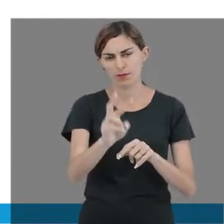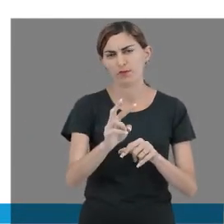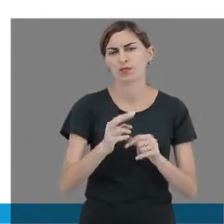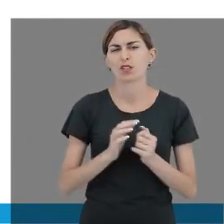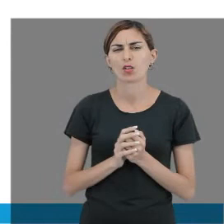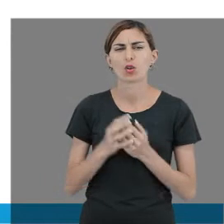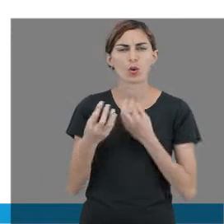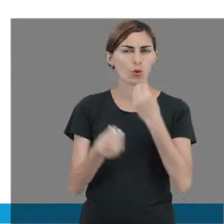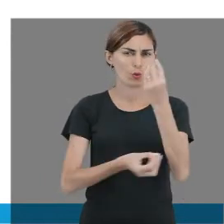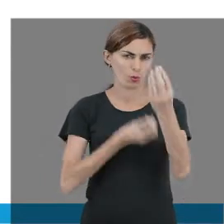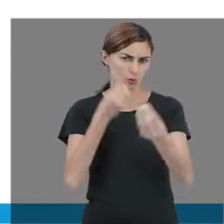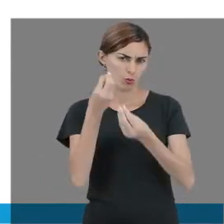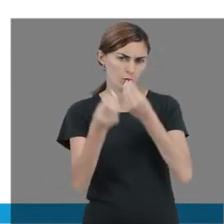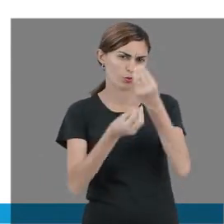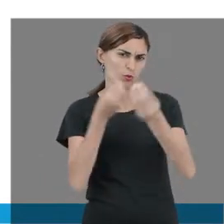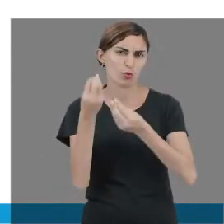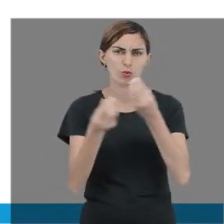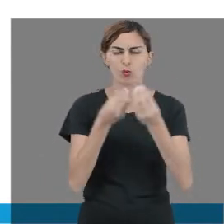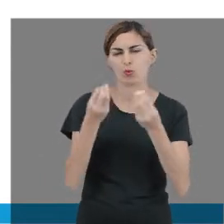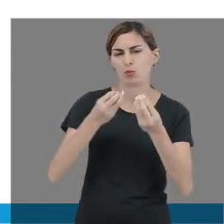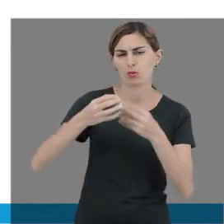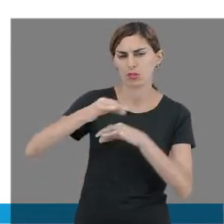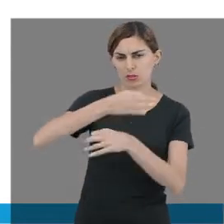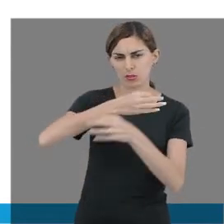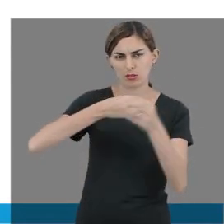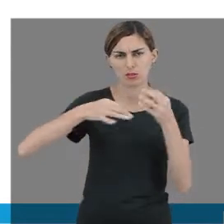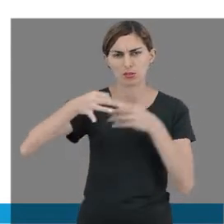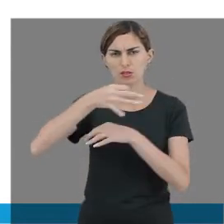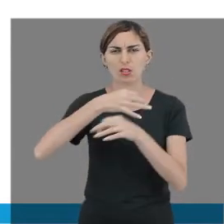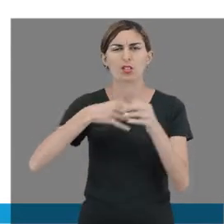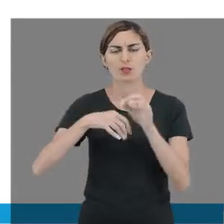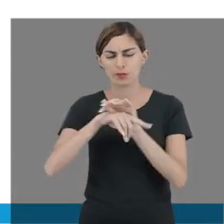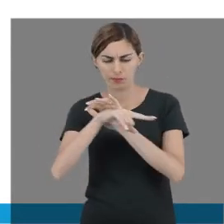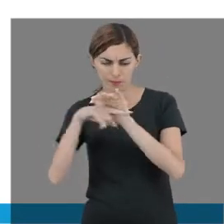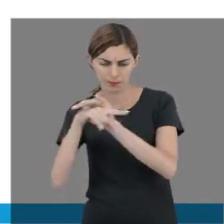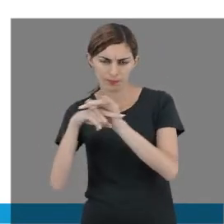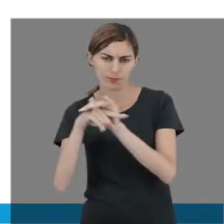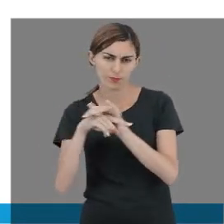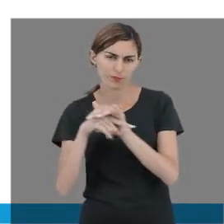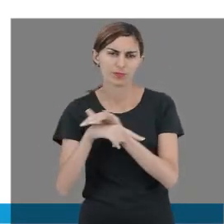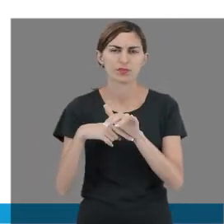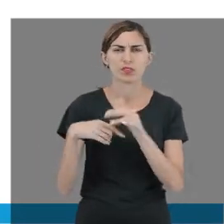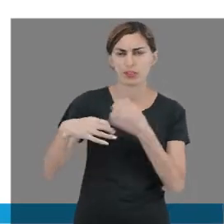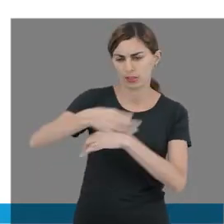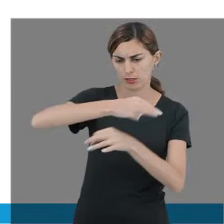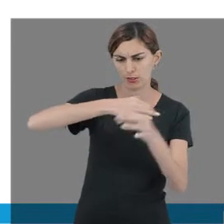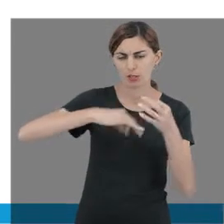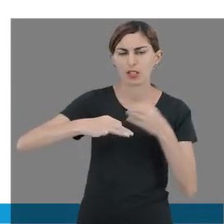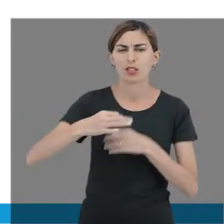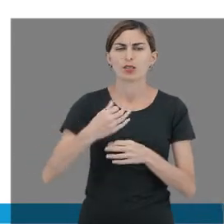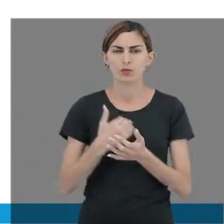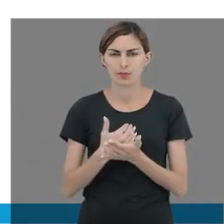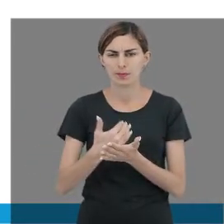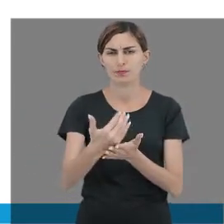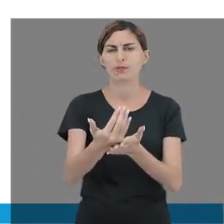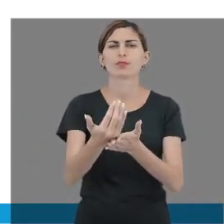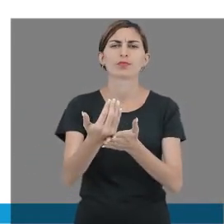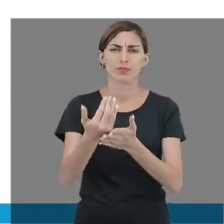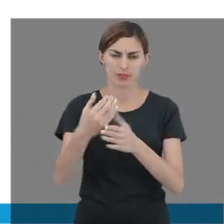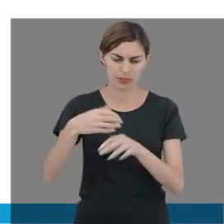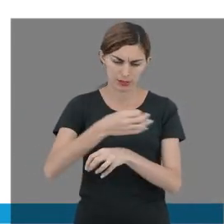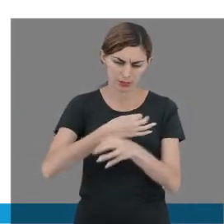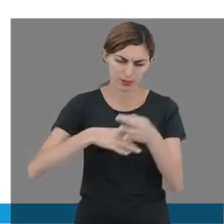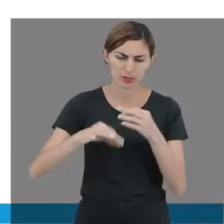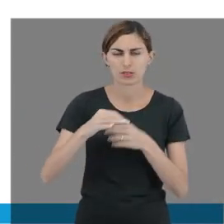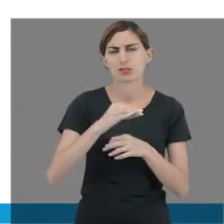reproduzir as células e avaliar as células desde a fase em que a célula é só progenitora, ou seja, aquela célula que vai